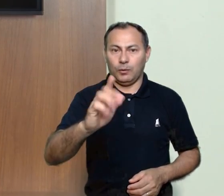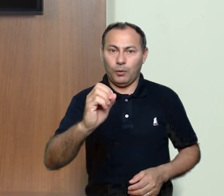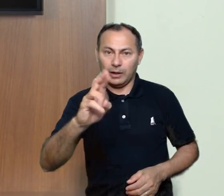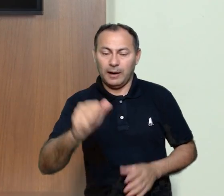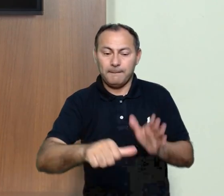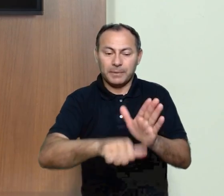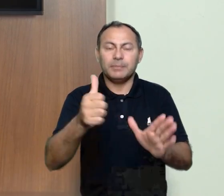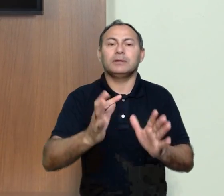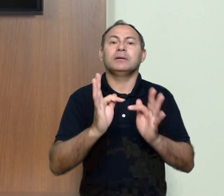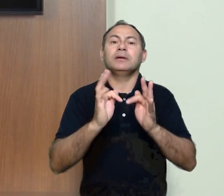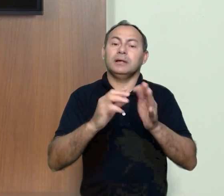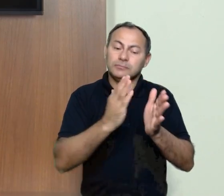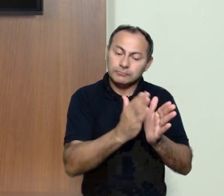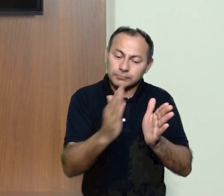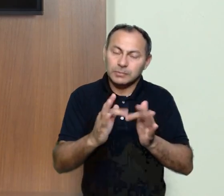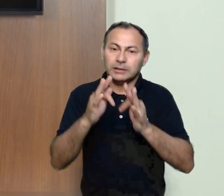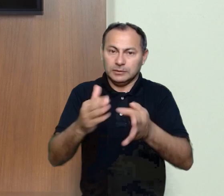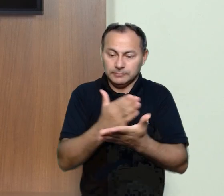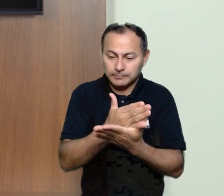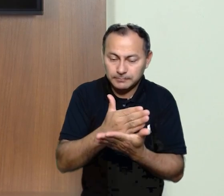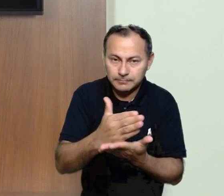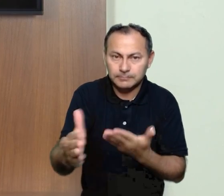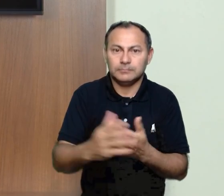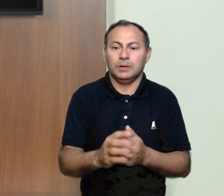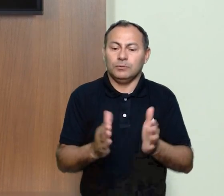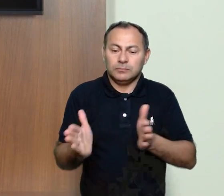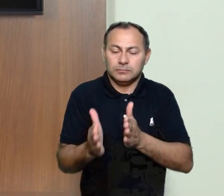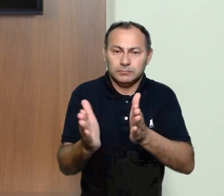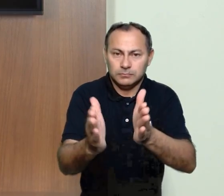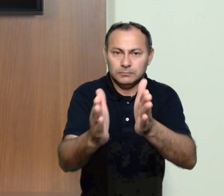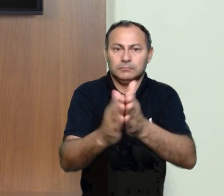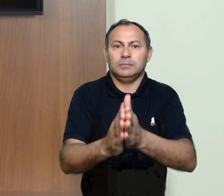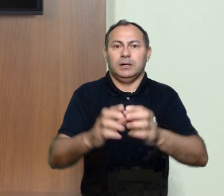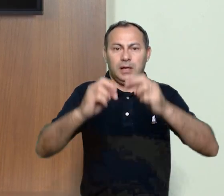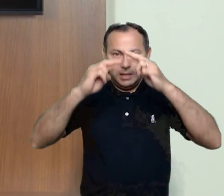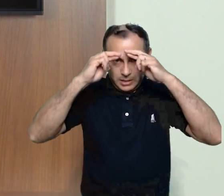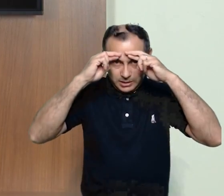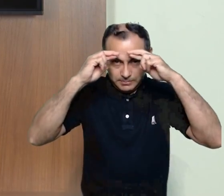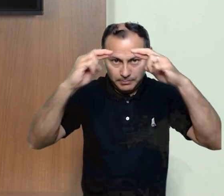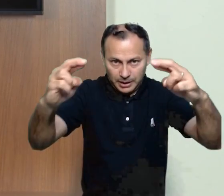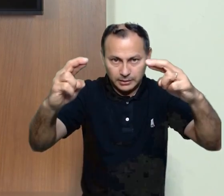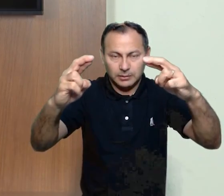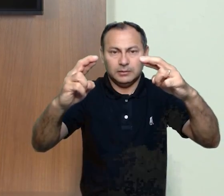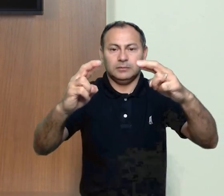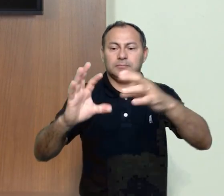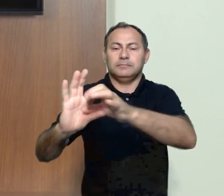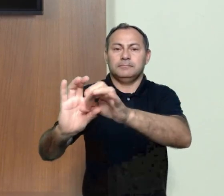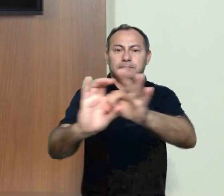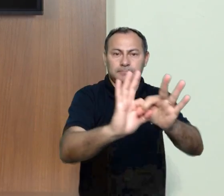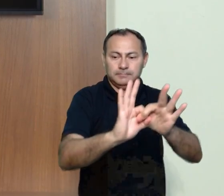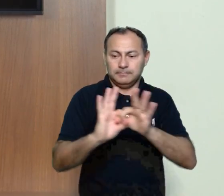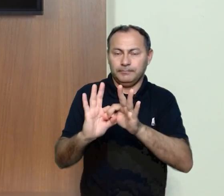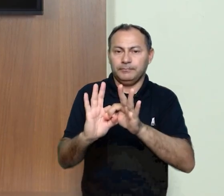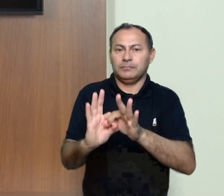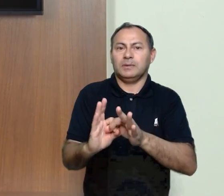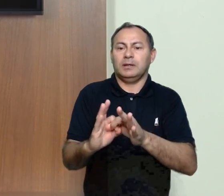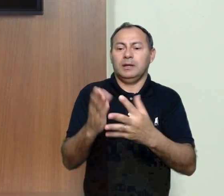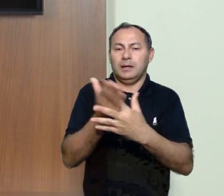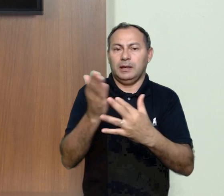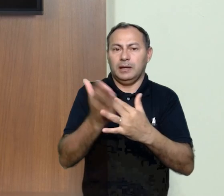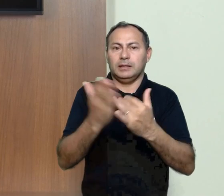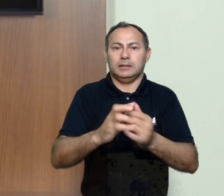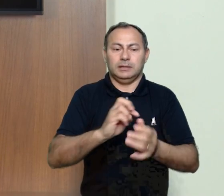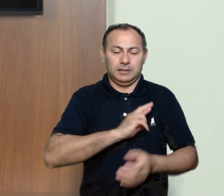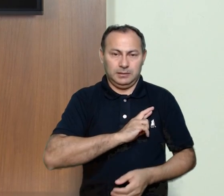assim, finalmente, iniciava um caminho de respeito e fraternidade entre